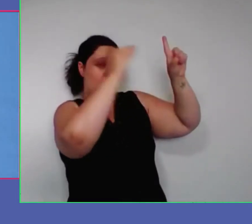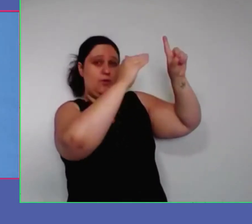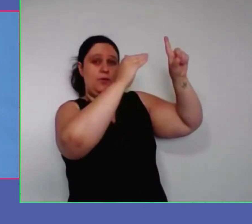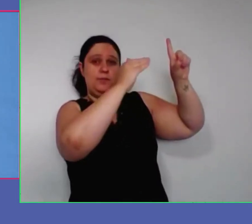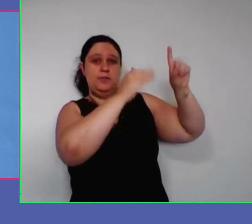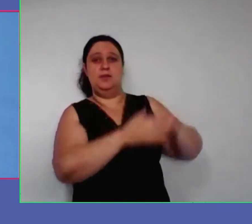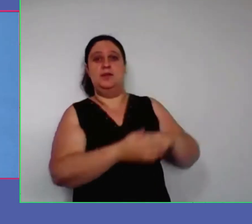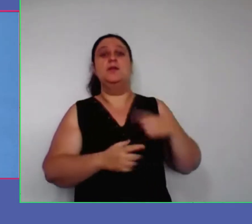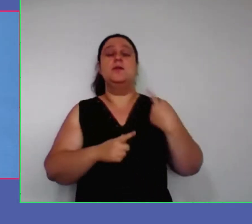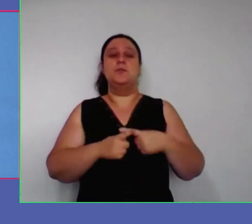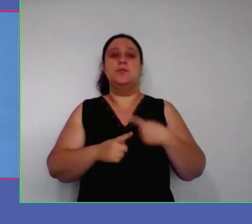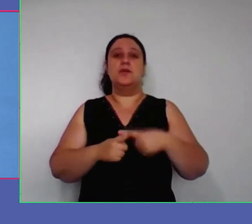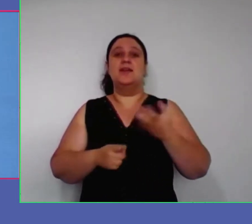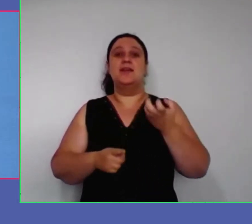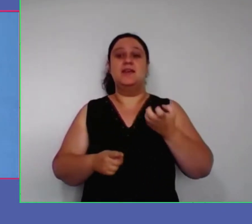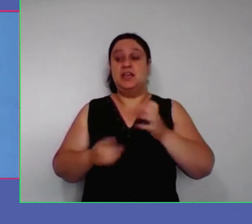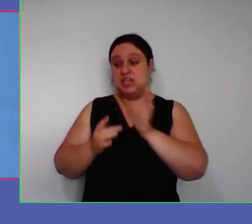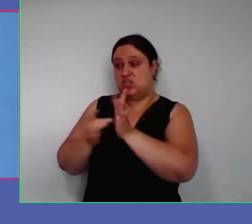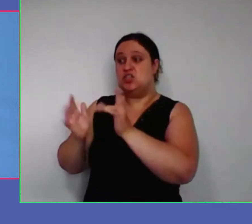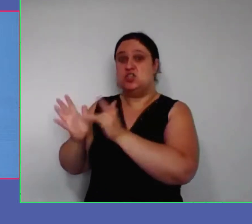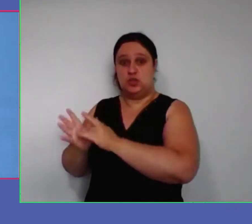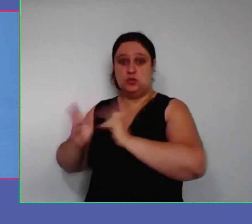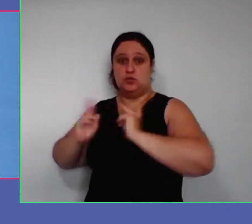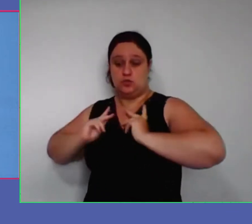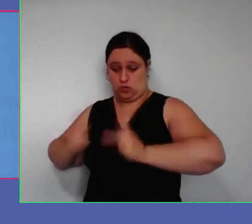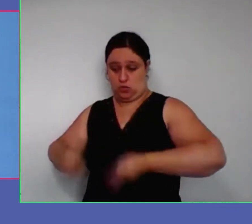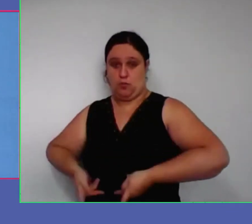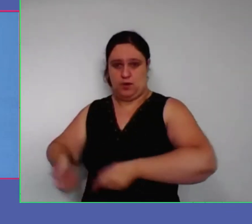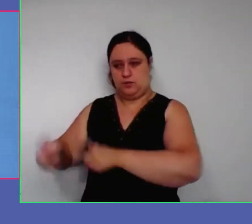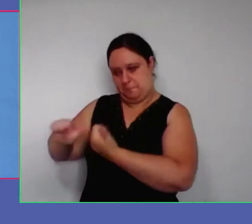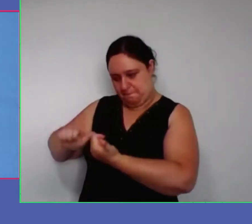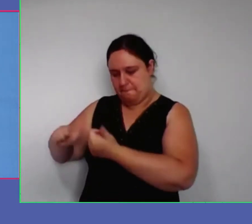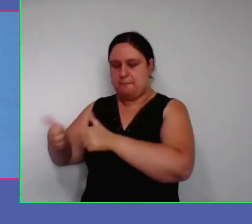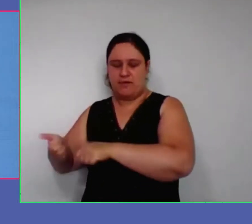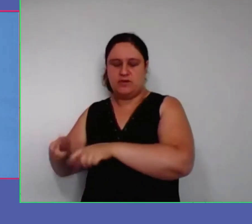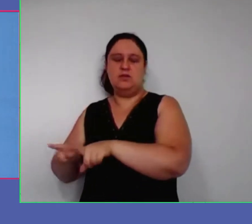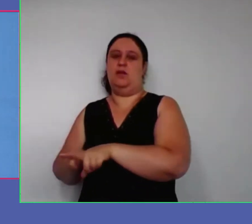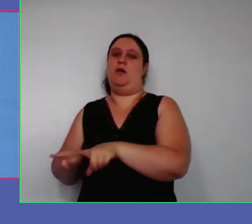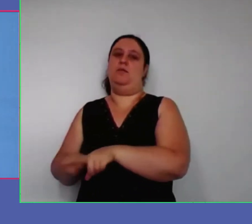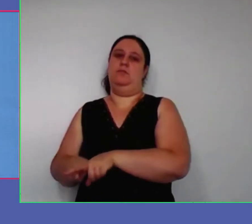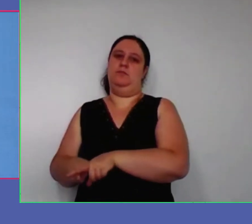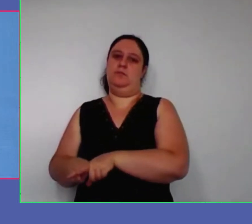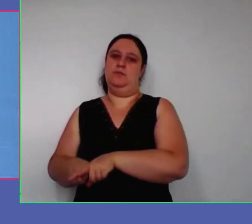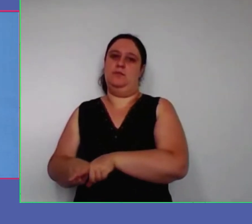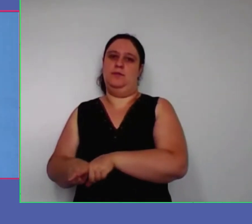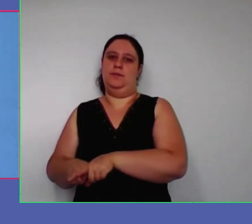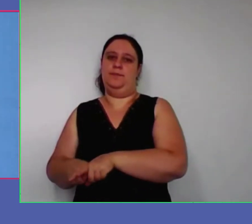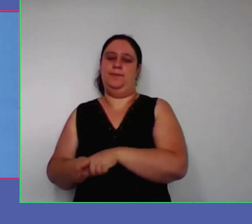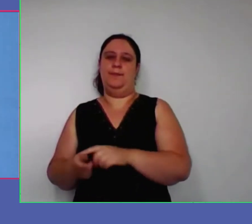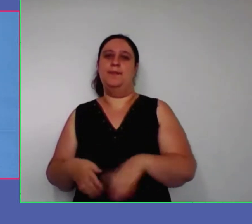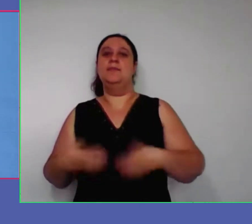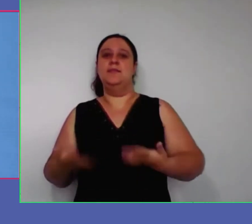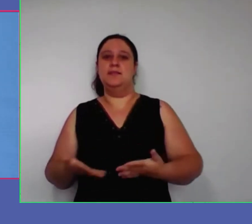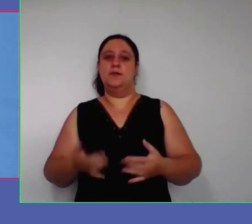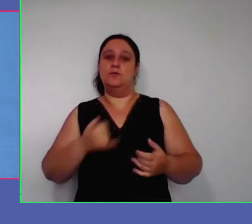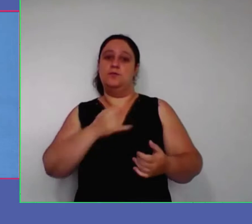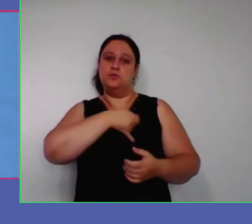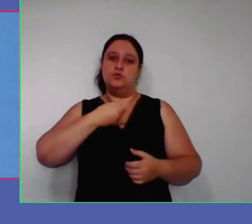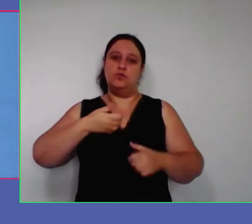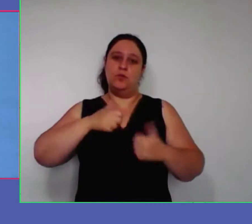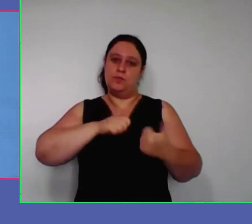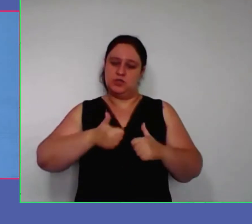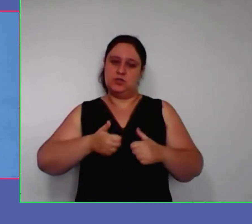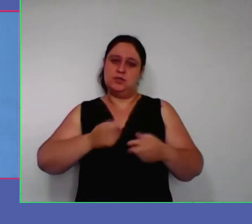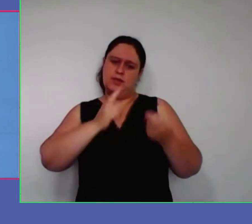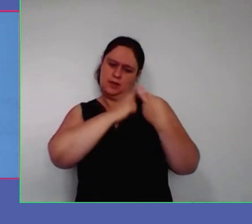homem, fosse batizado. E ele foi, né, encarregado para batizar Jesus. Então